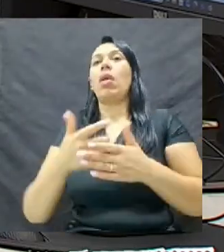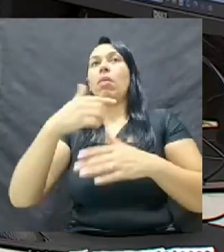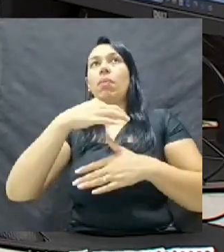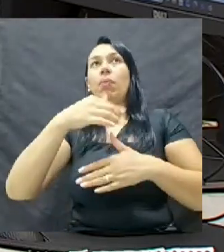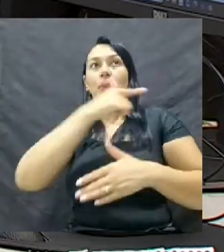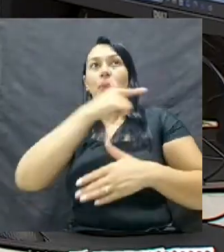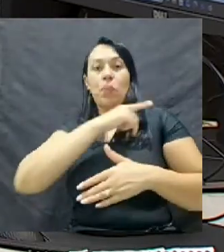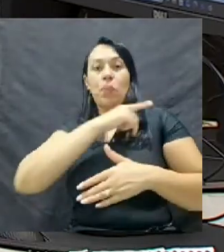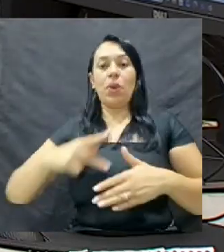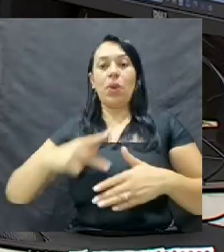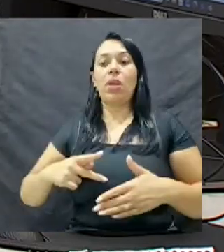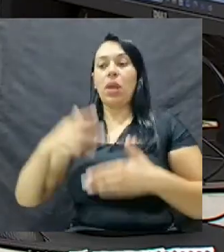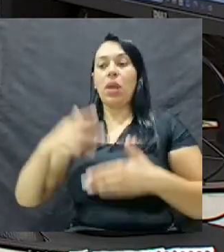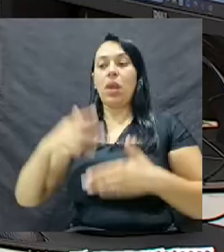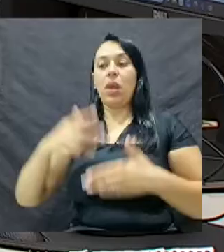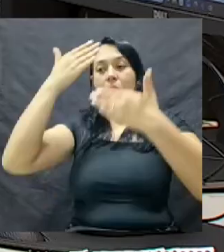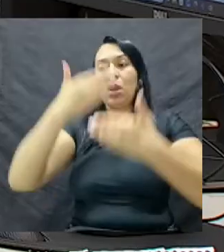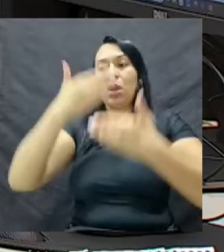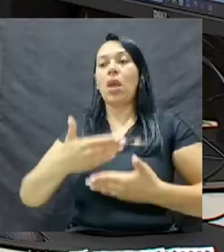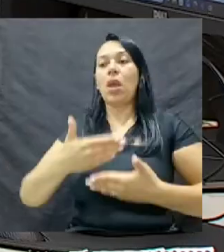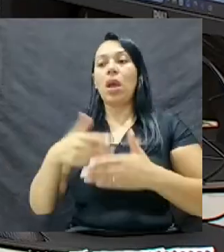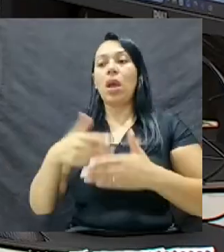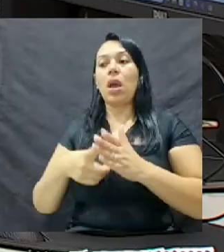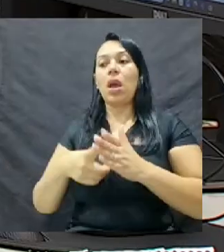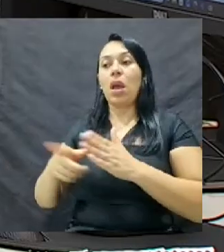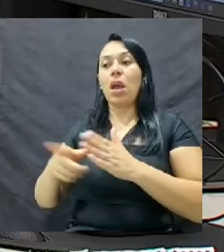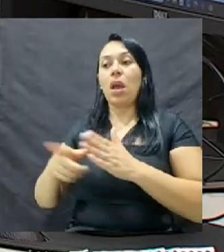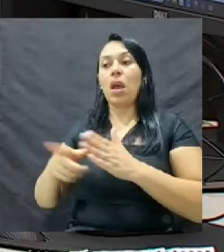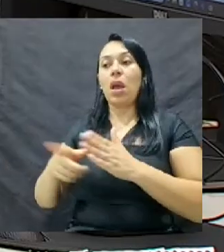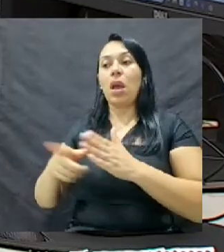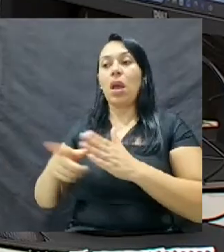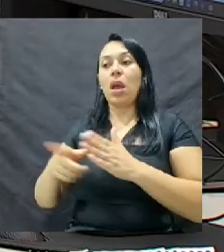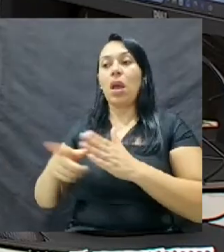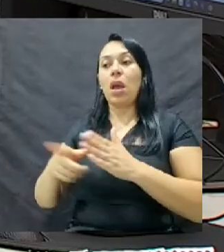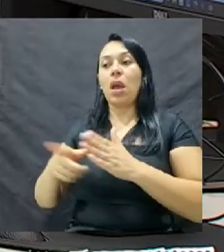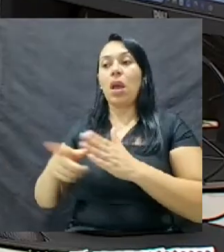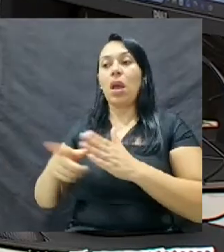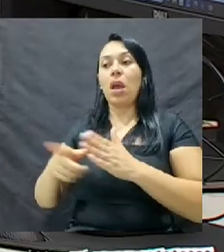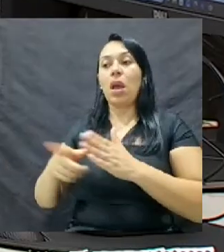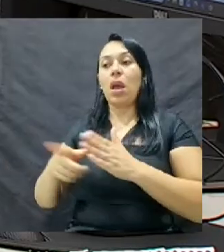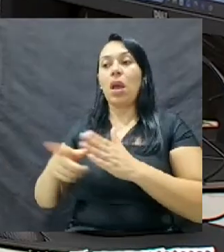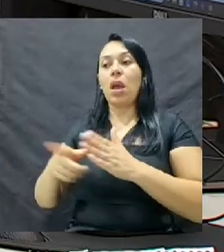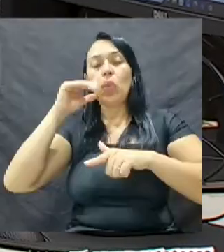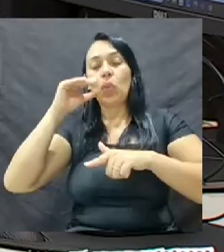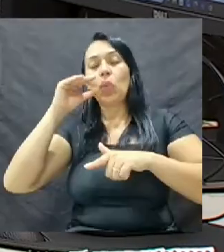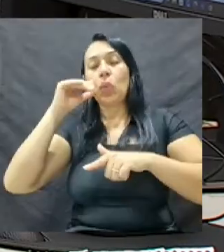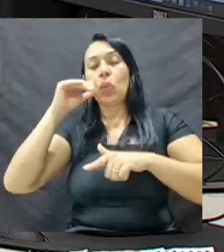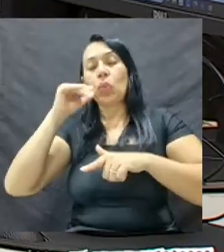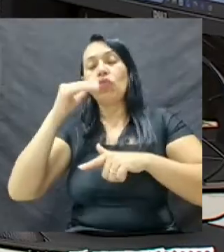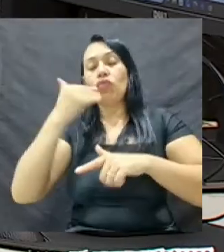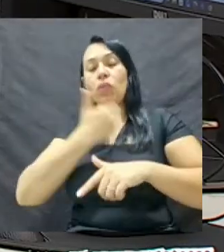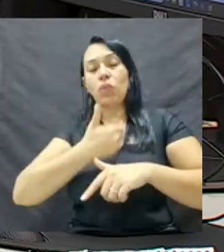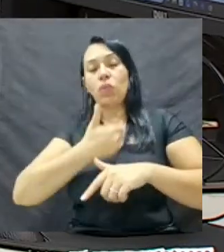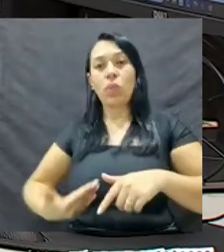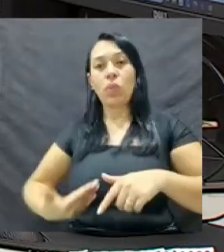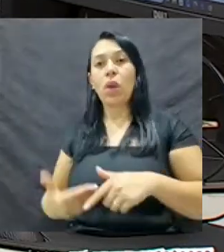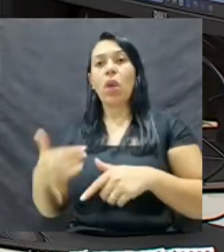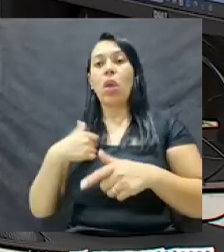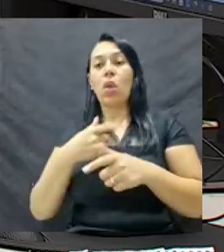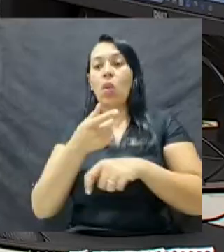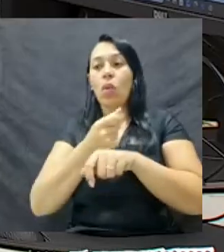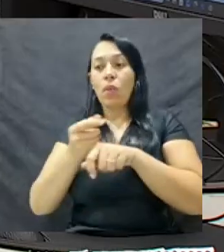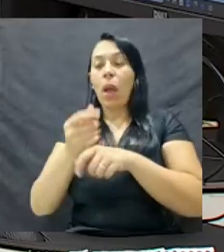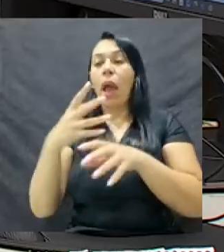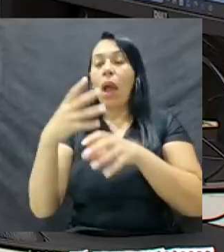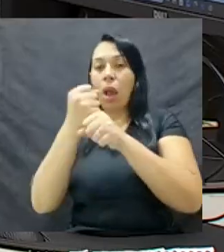eu já atuava com serviço público, sou contador de formação, trabalhava em um escritório que prestava consultoria em